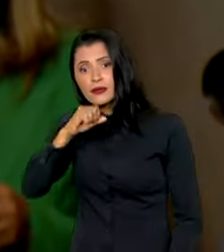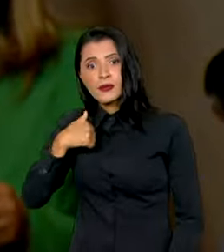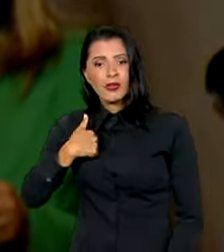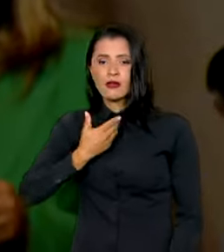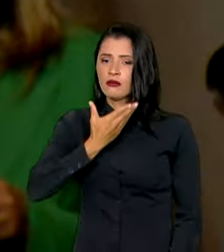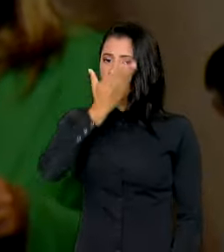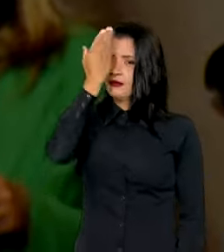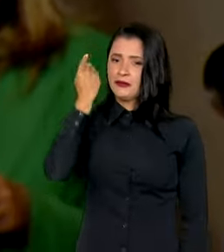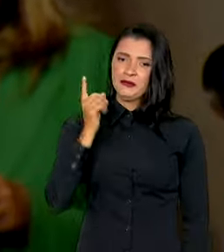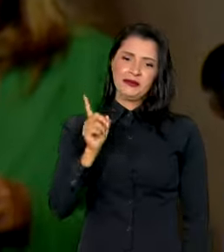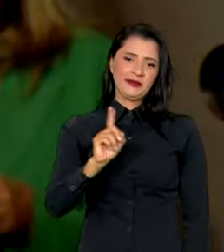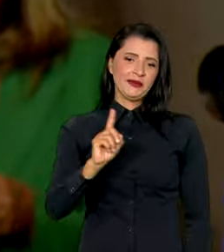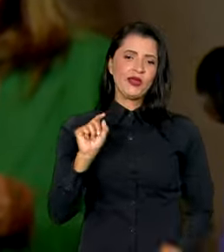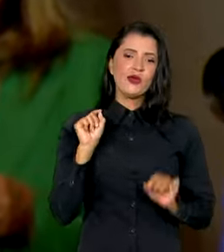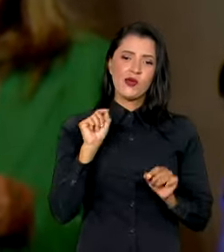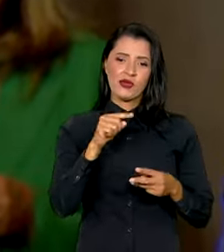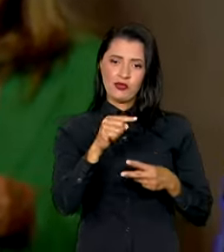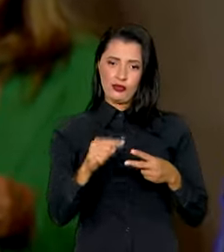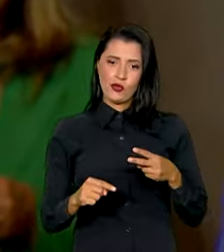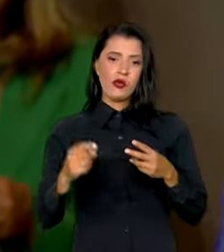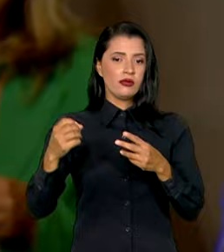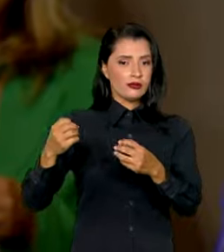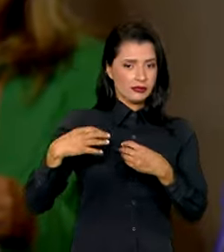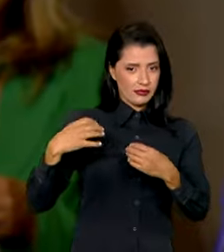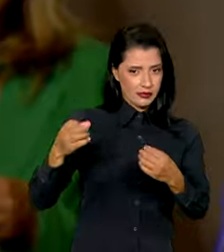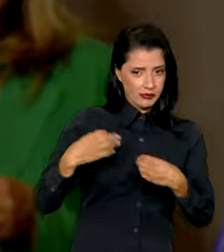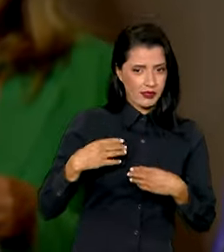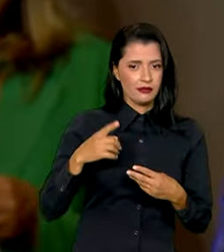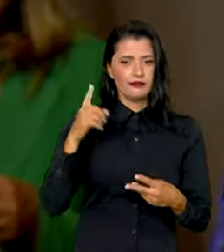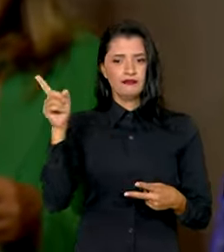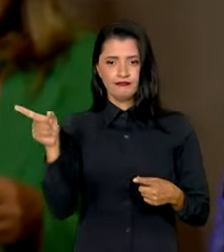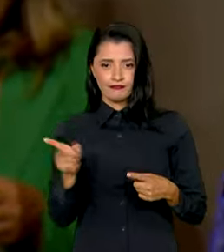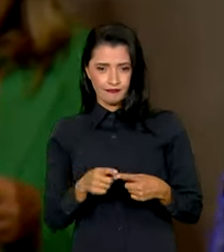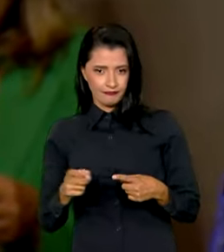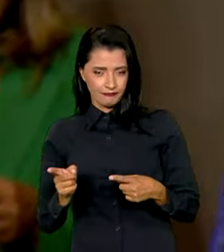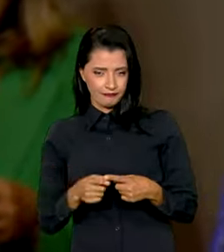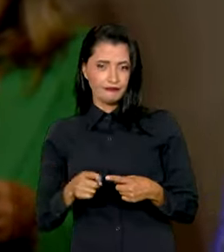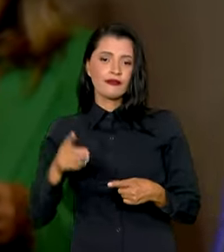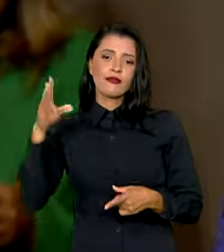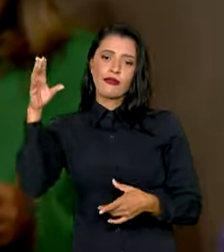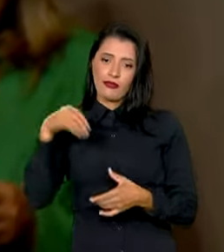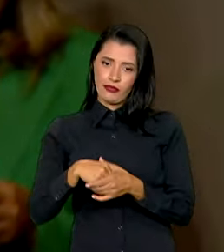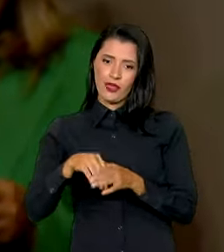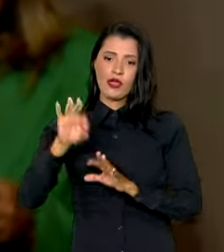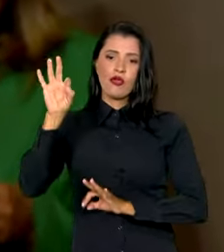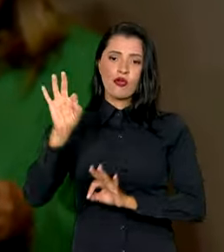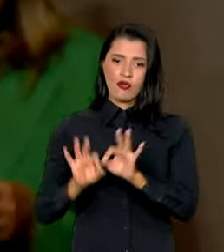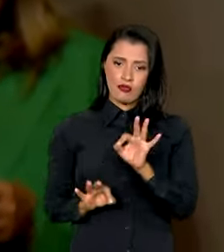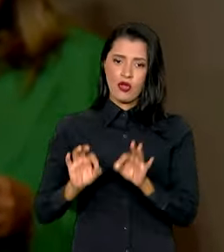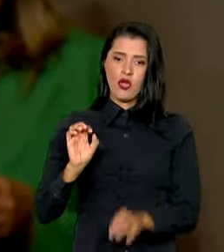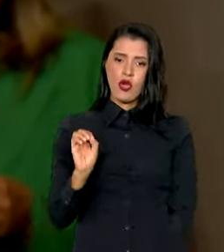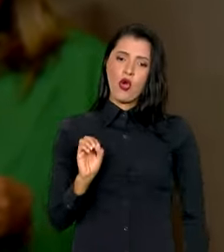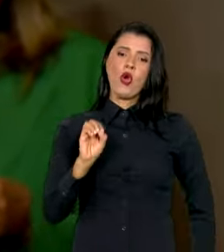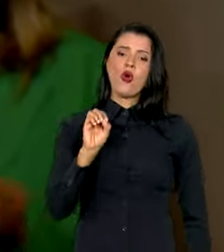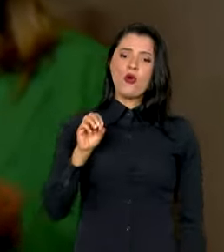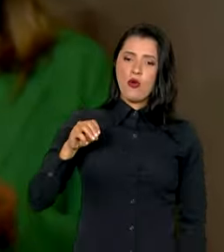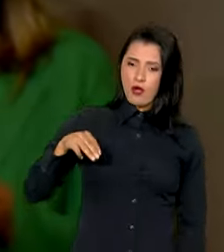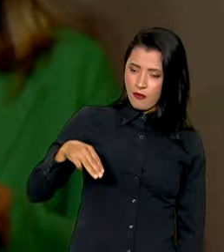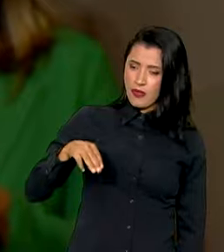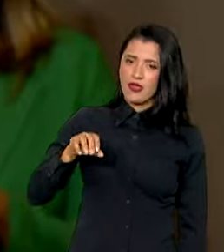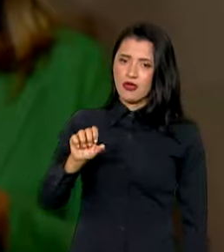vou esquecer dois ensinamentos. Um está na Organização Mundial da